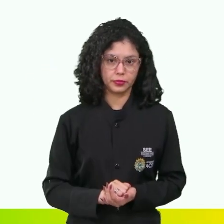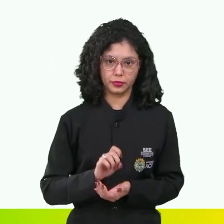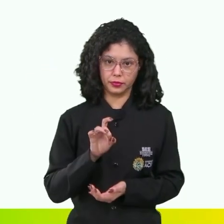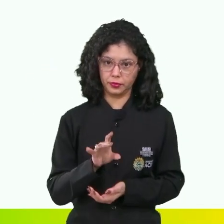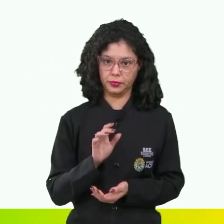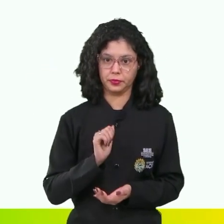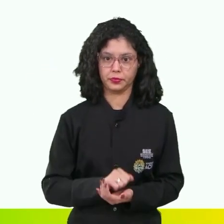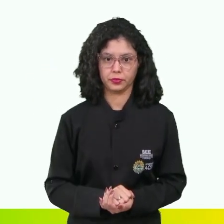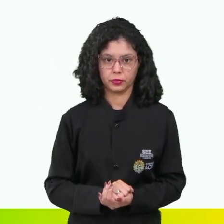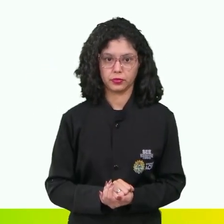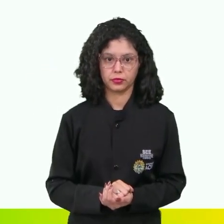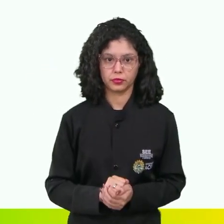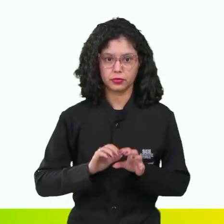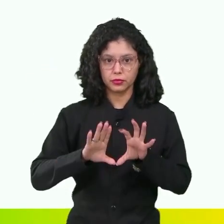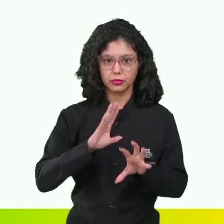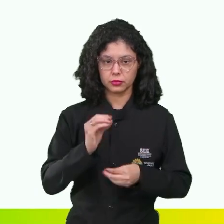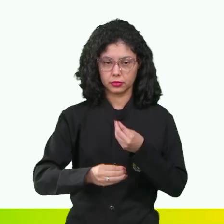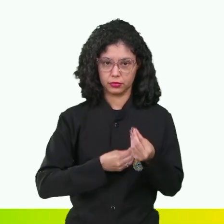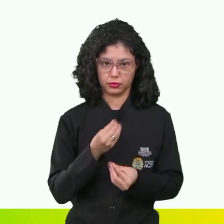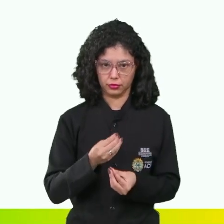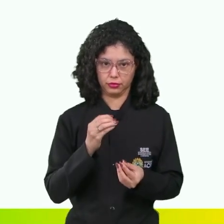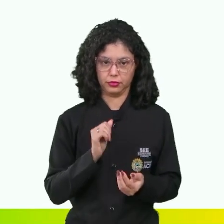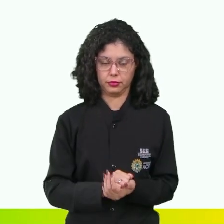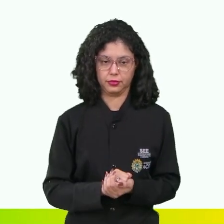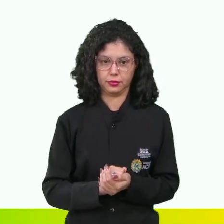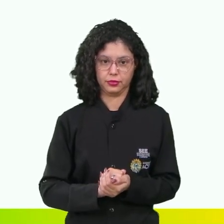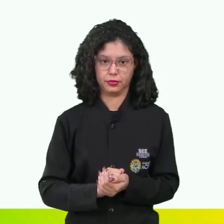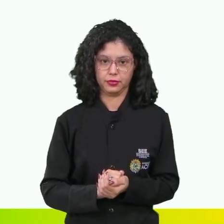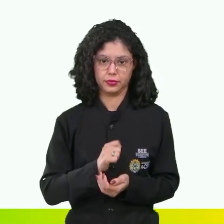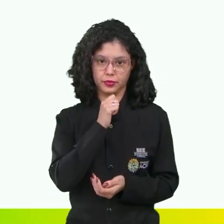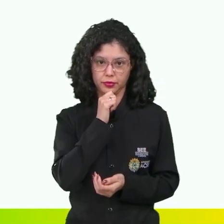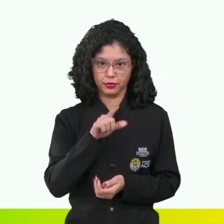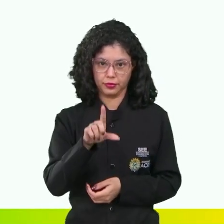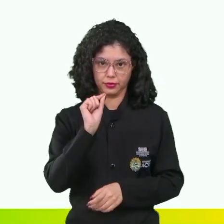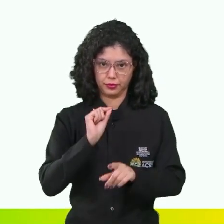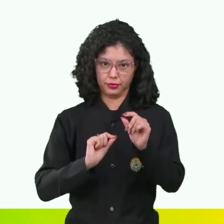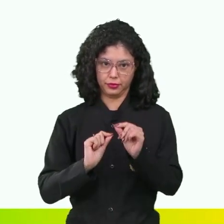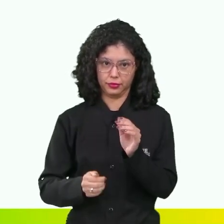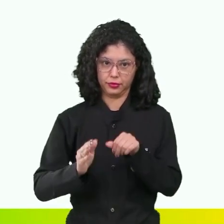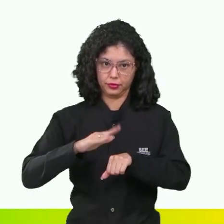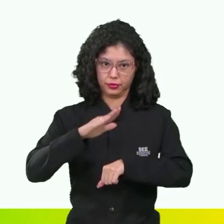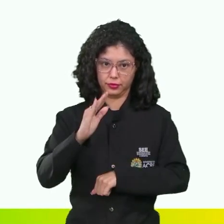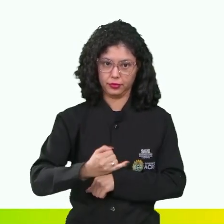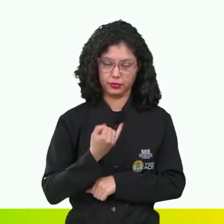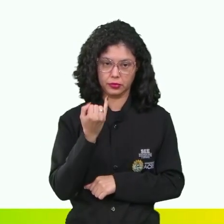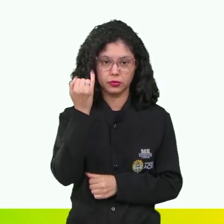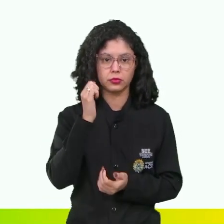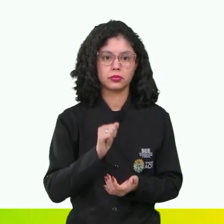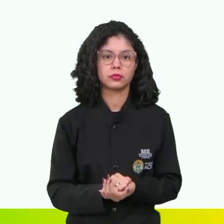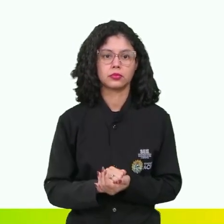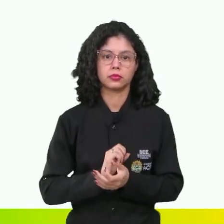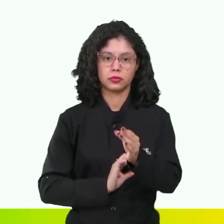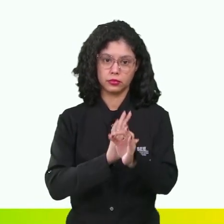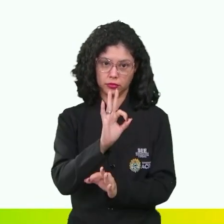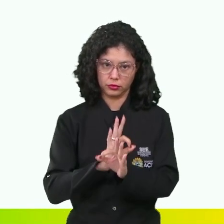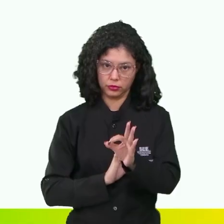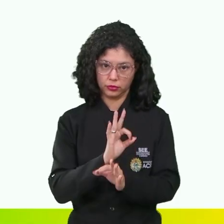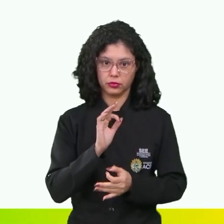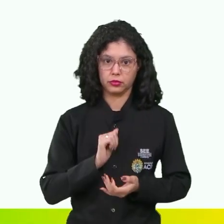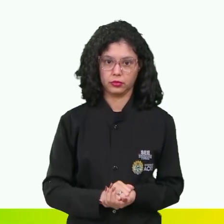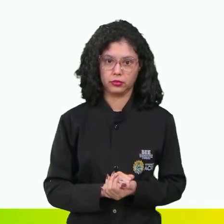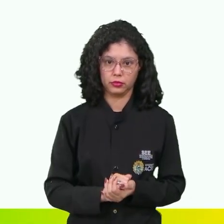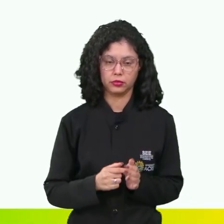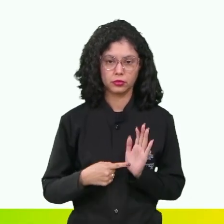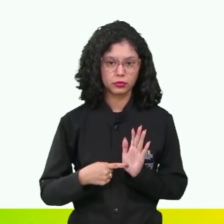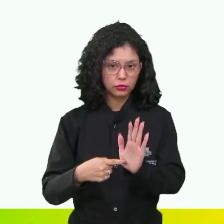eu tenho. Assim como o curador de museu escolhe as obras mais importantes, as organiza em